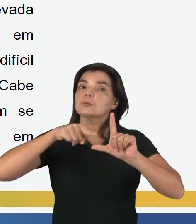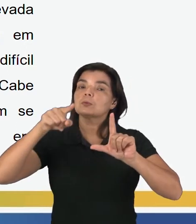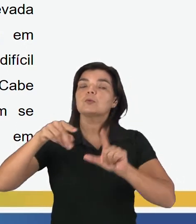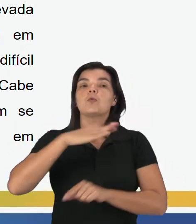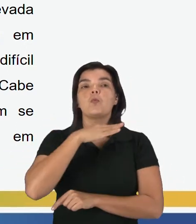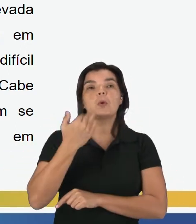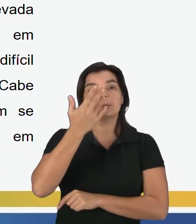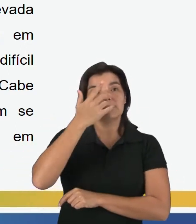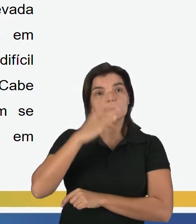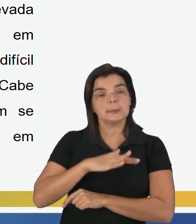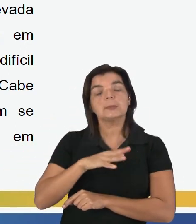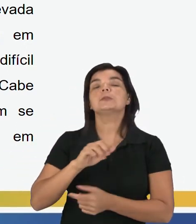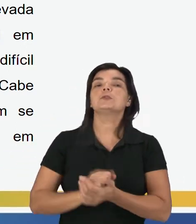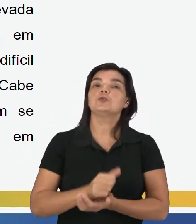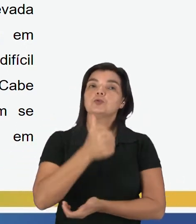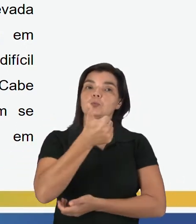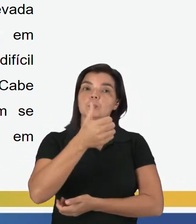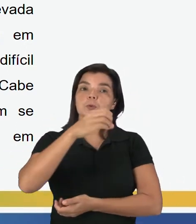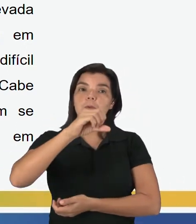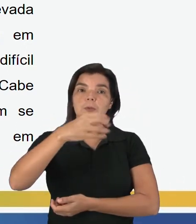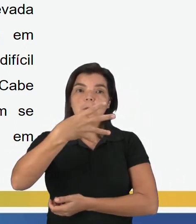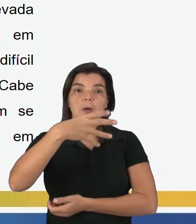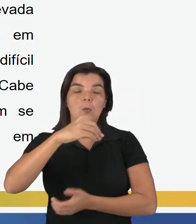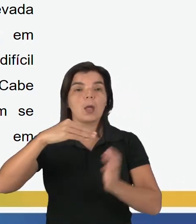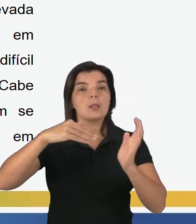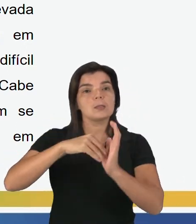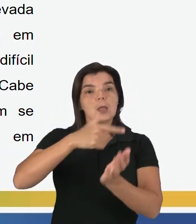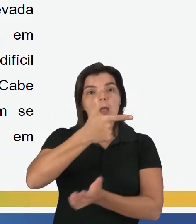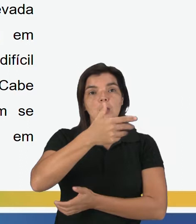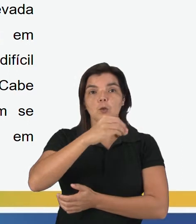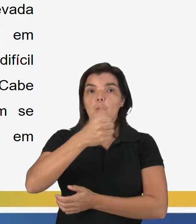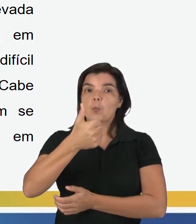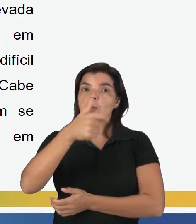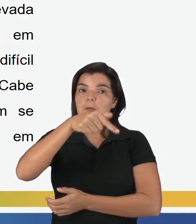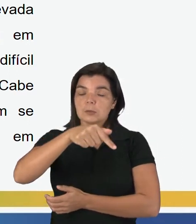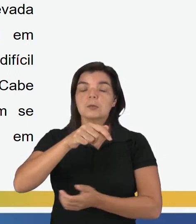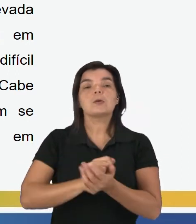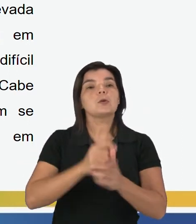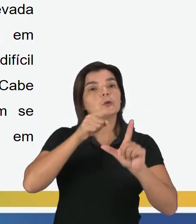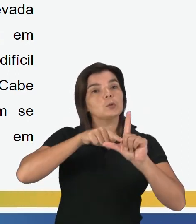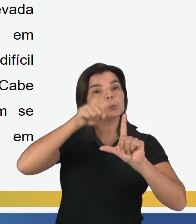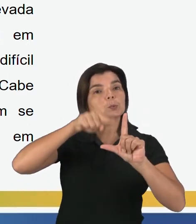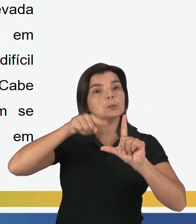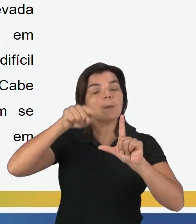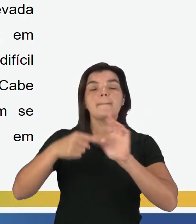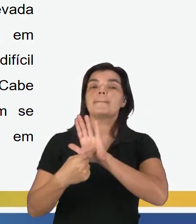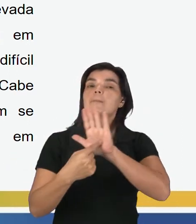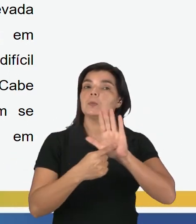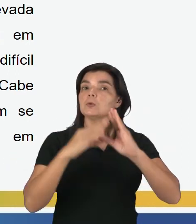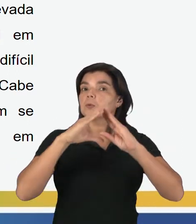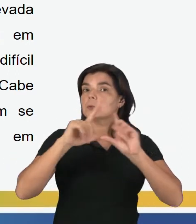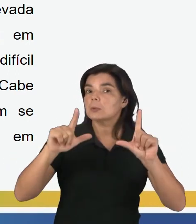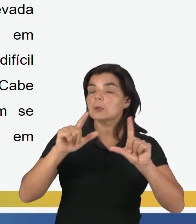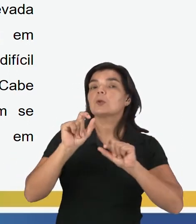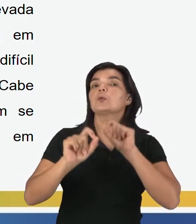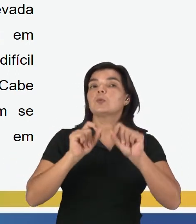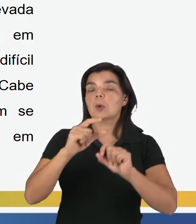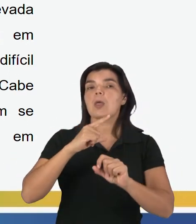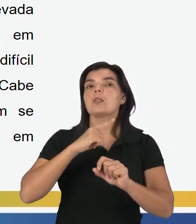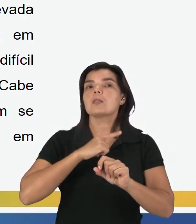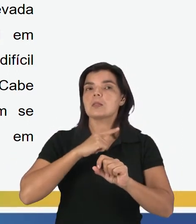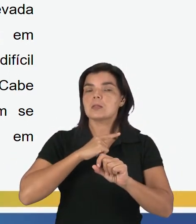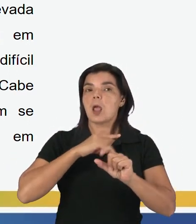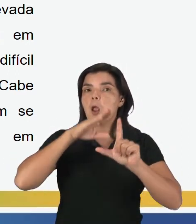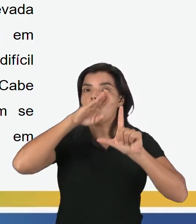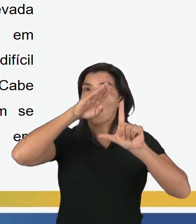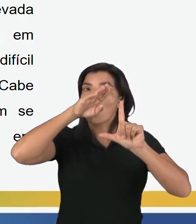mortalidade infantil de 1940 até 2017. Então, esse gráfico aí mostra claramente que há um